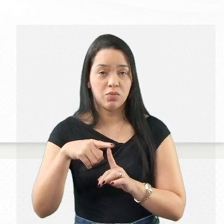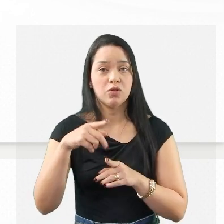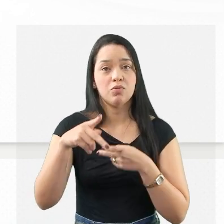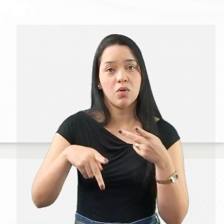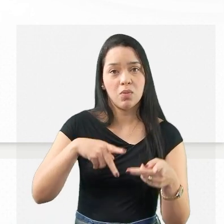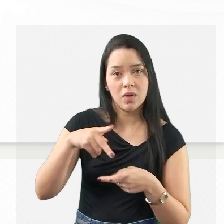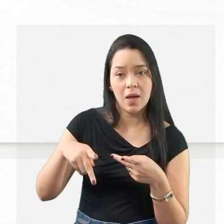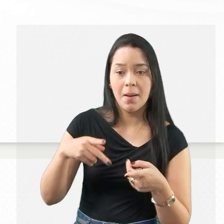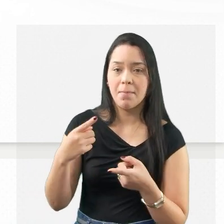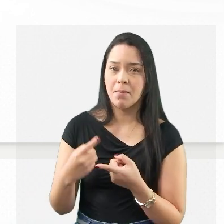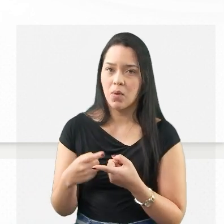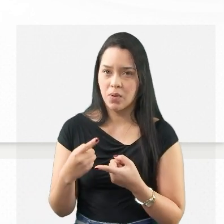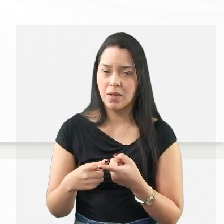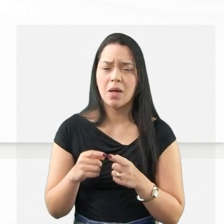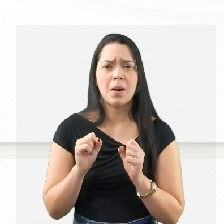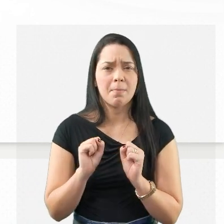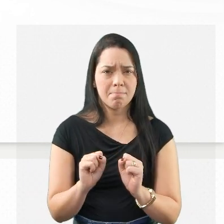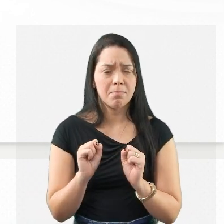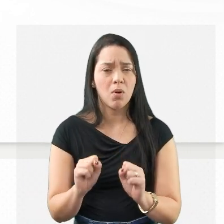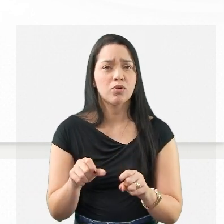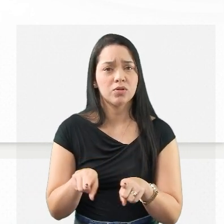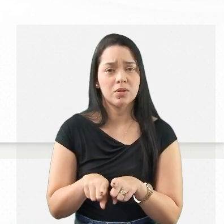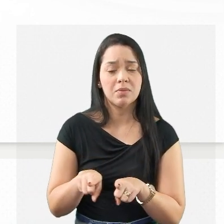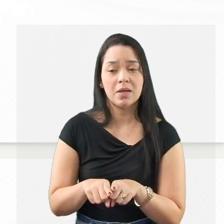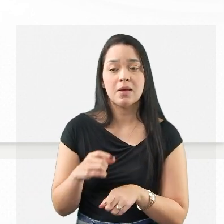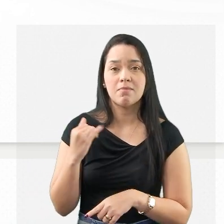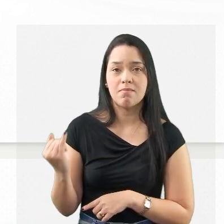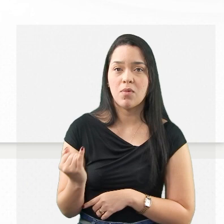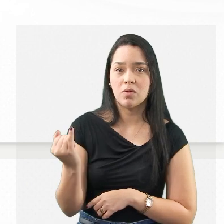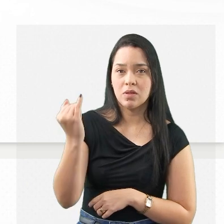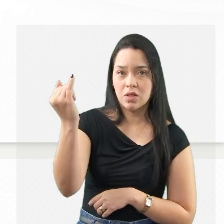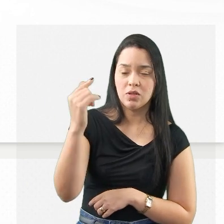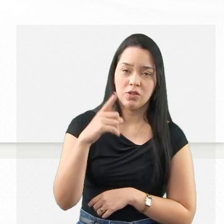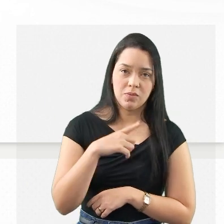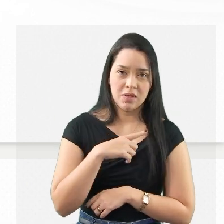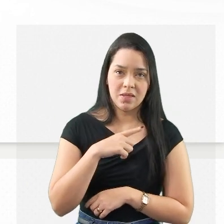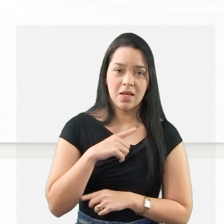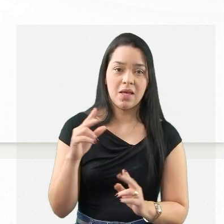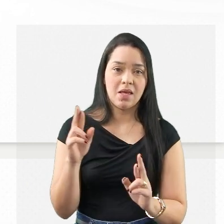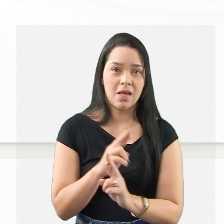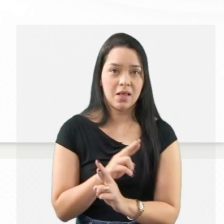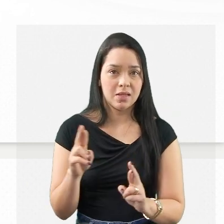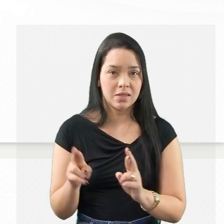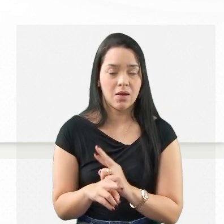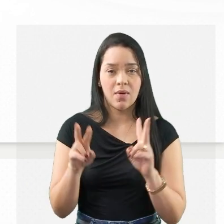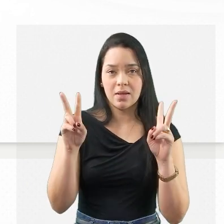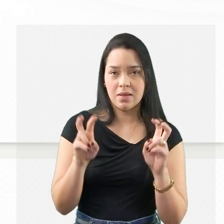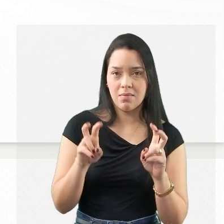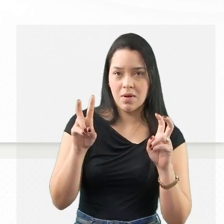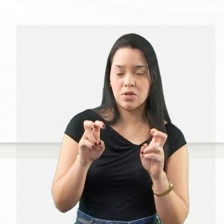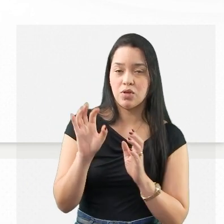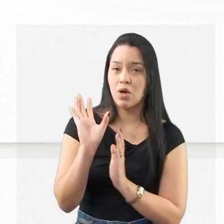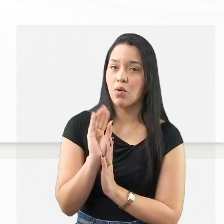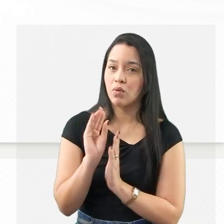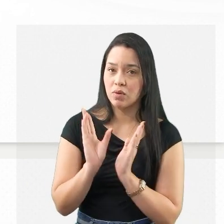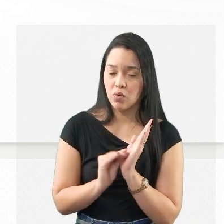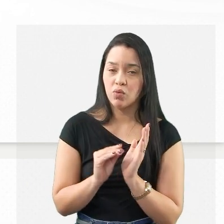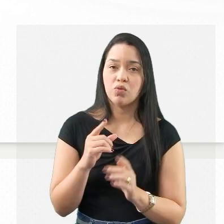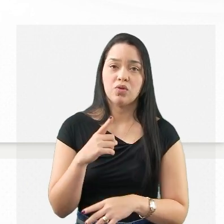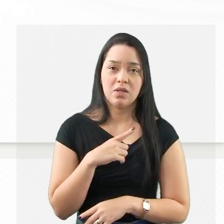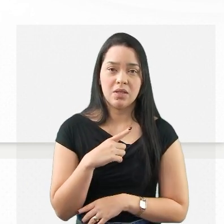popular, porque pode ser muito importante para fazer sentido em relação à temática, ao conteúdo que está